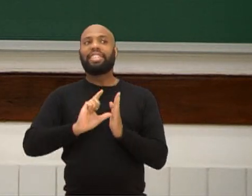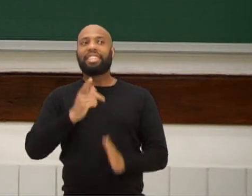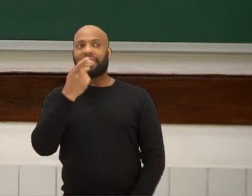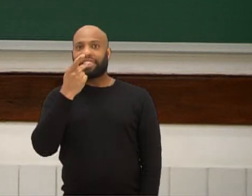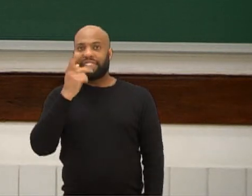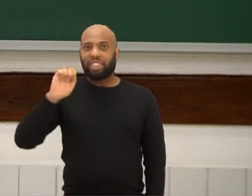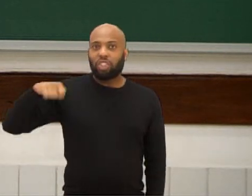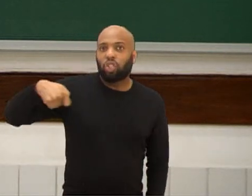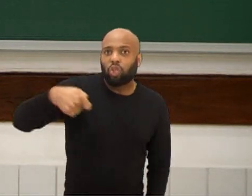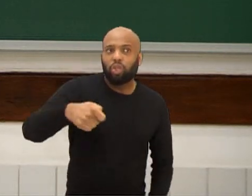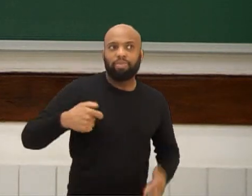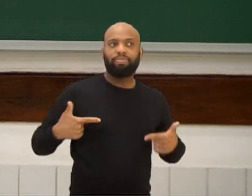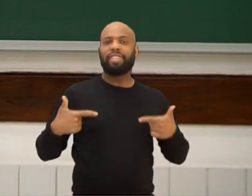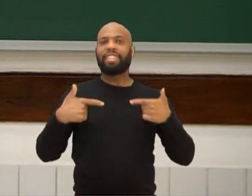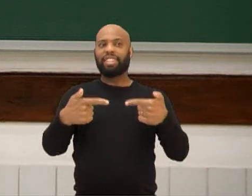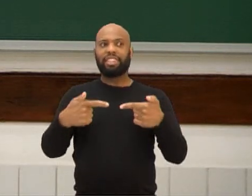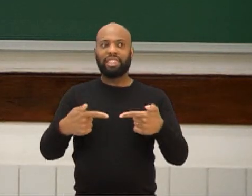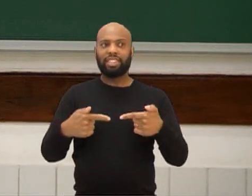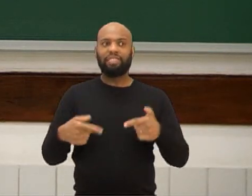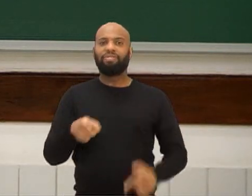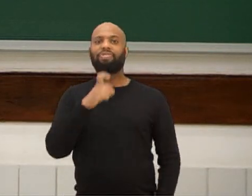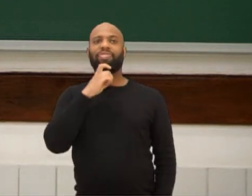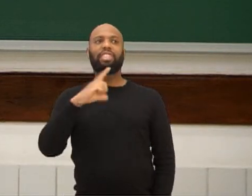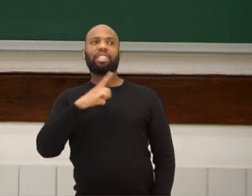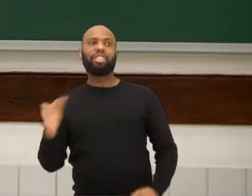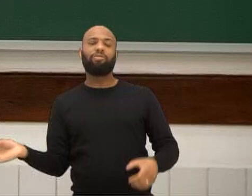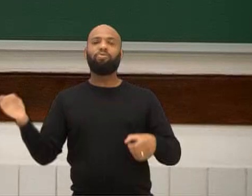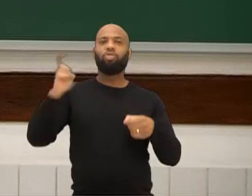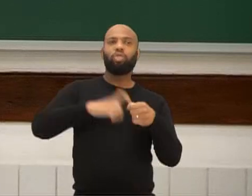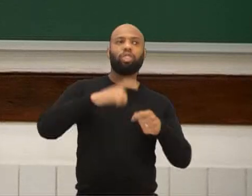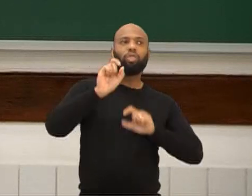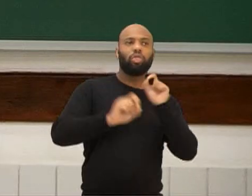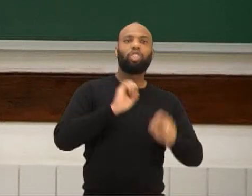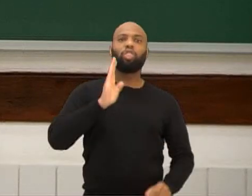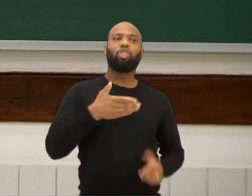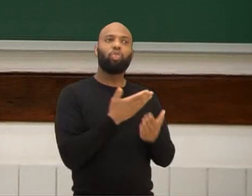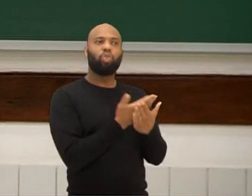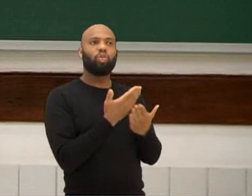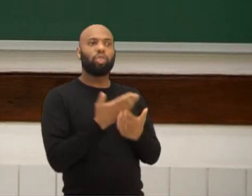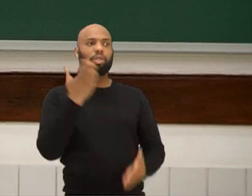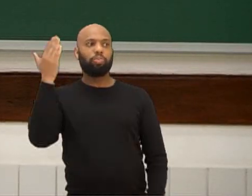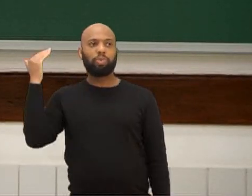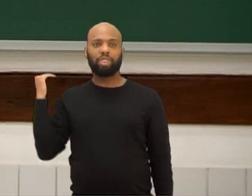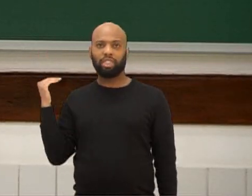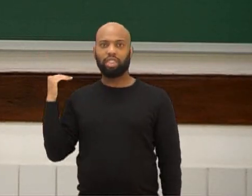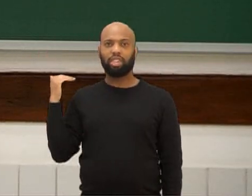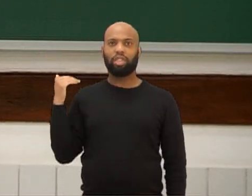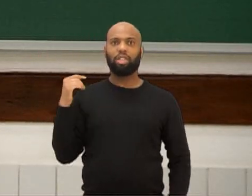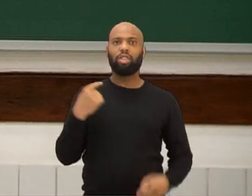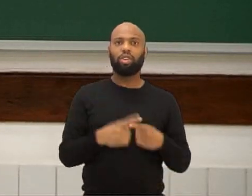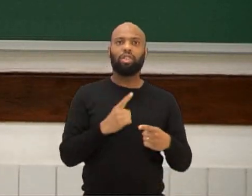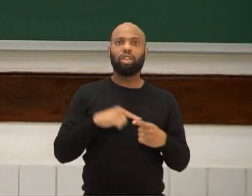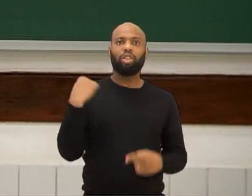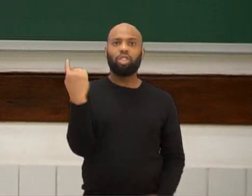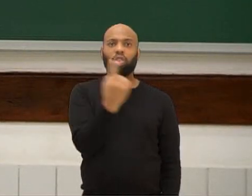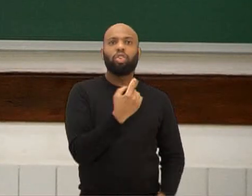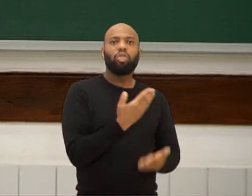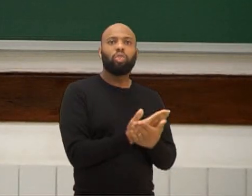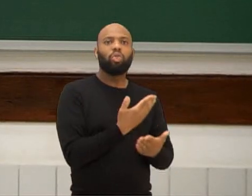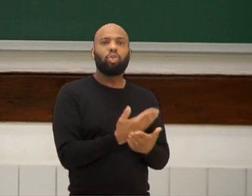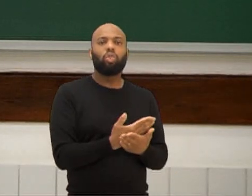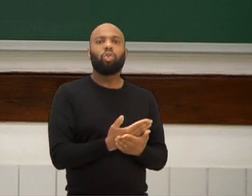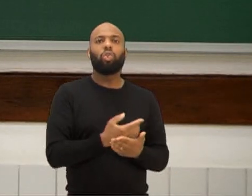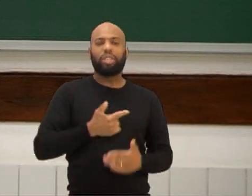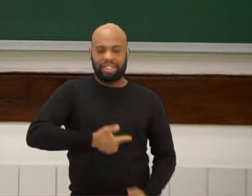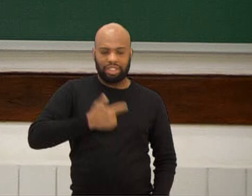falar sobre a Guerra Fria, a gente tem que retomar o que vocês já estudaram nos conteúdos anteriores, né? A gente estudou a